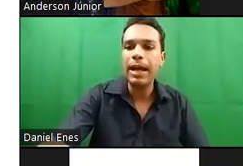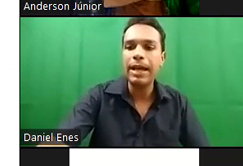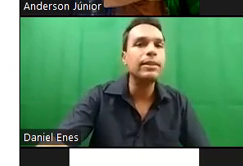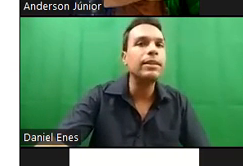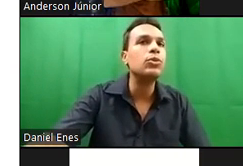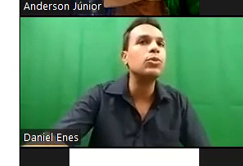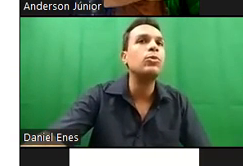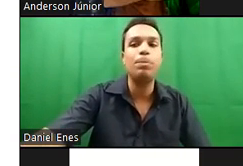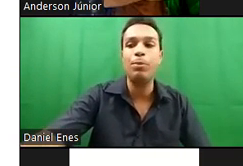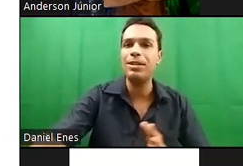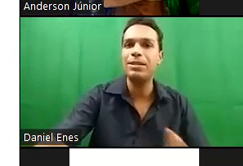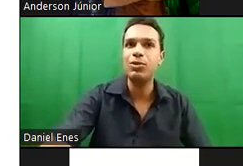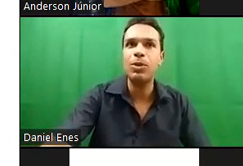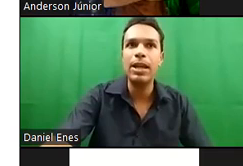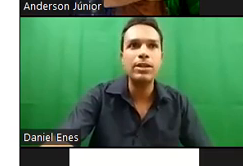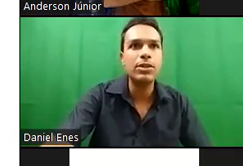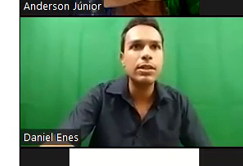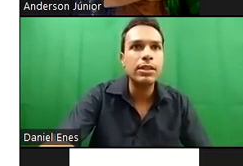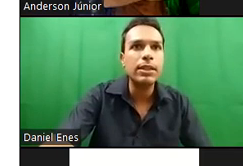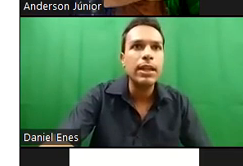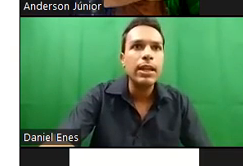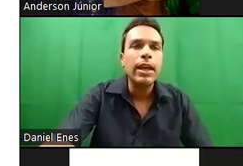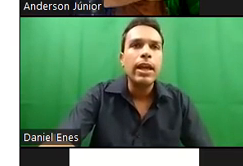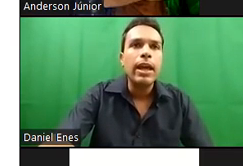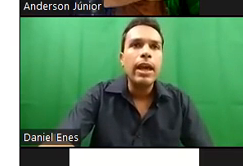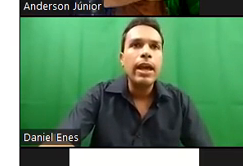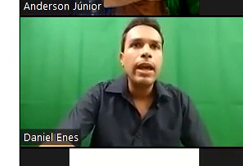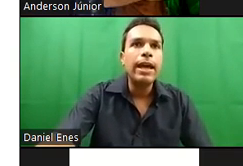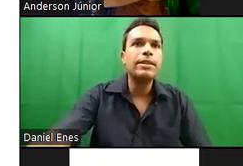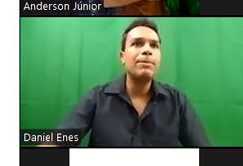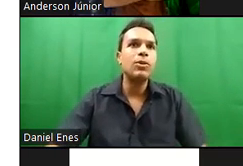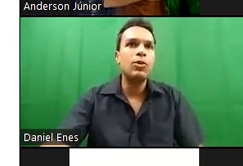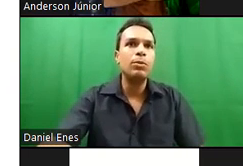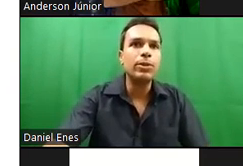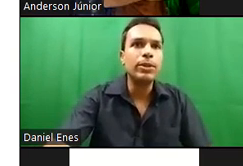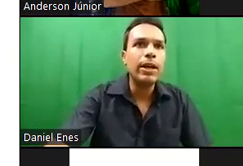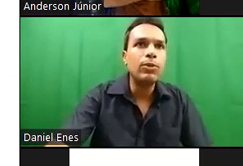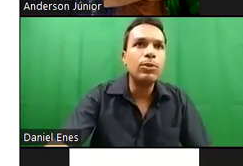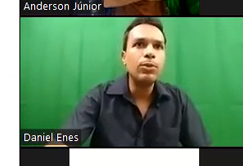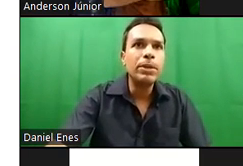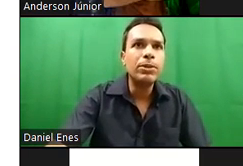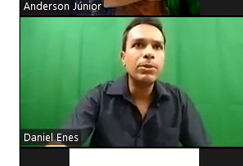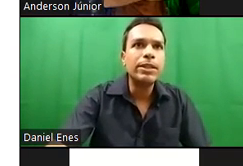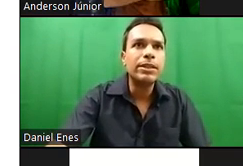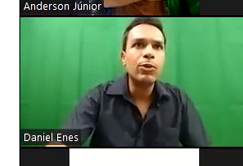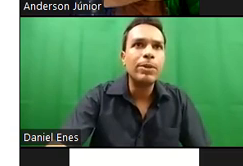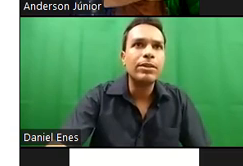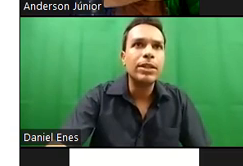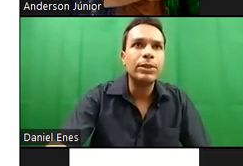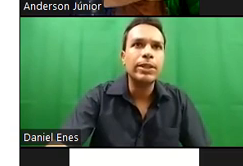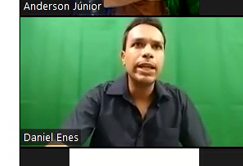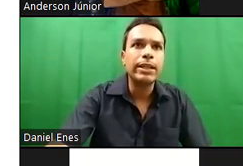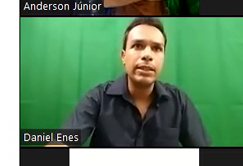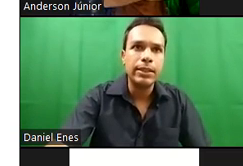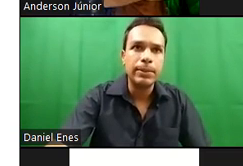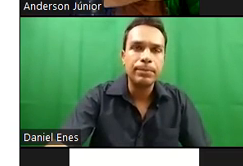para atender junto com pouquíssimos colegas que ali trabalham comigo, né? O Pedro aqui está